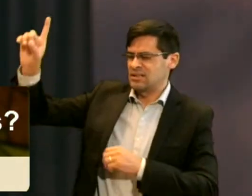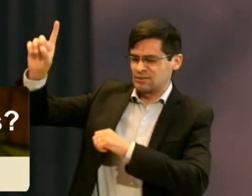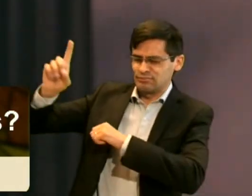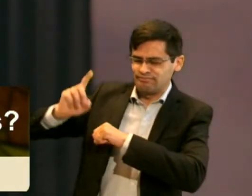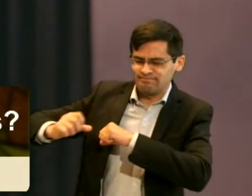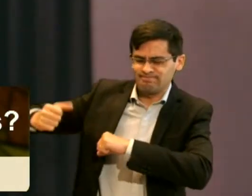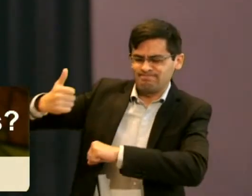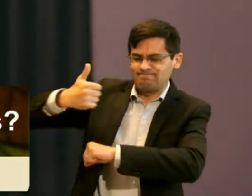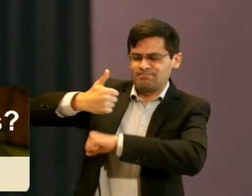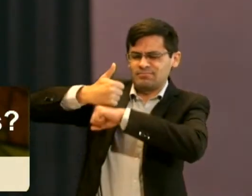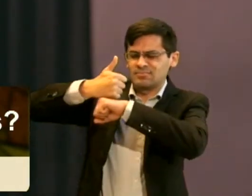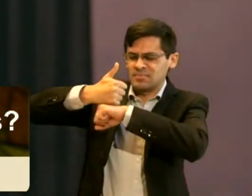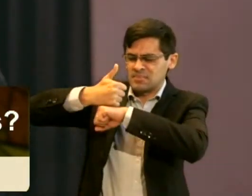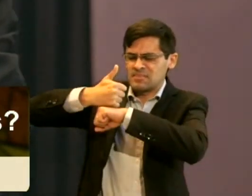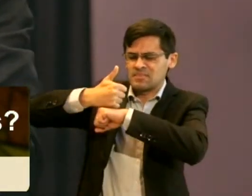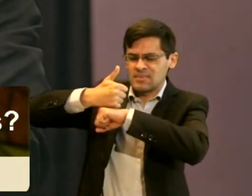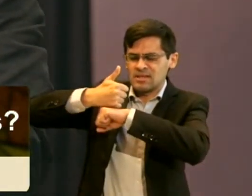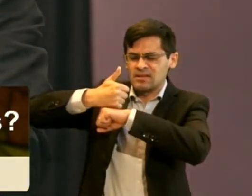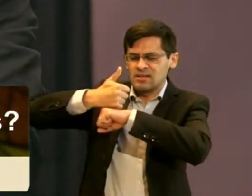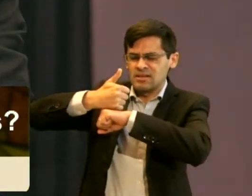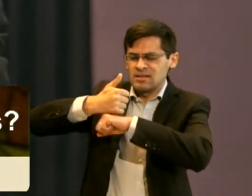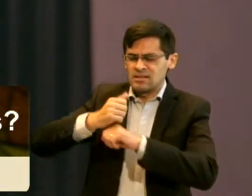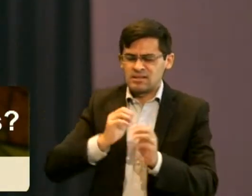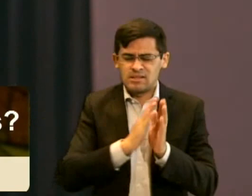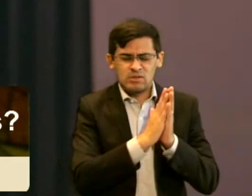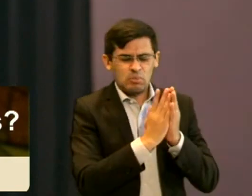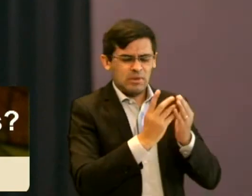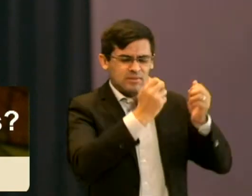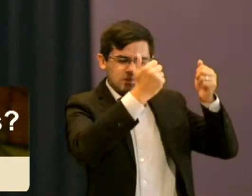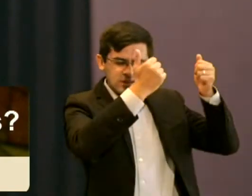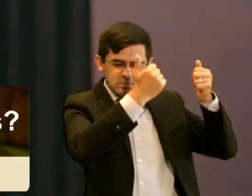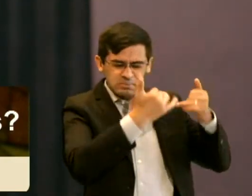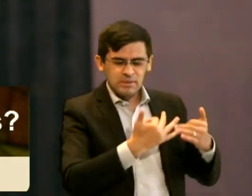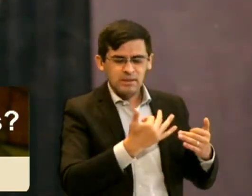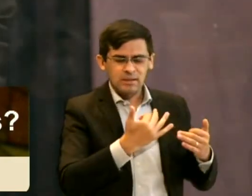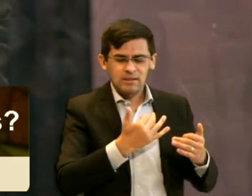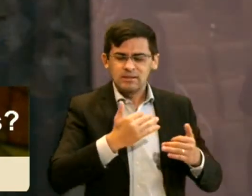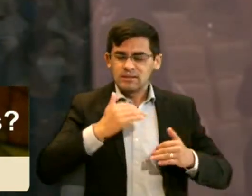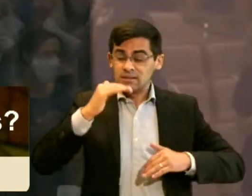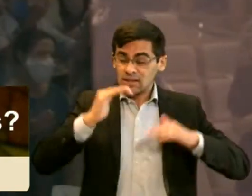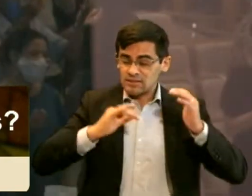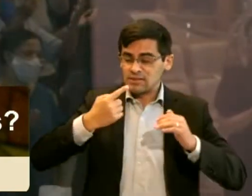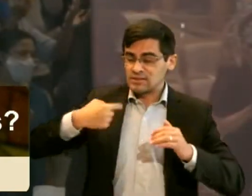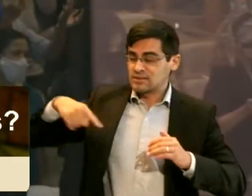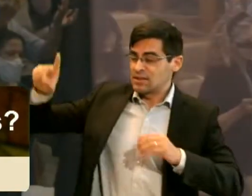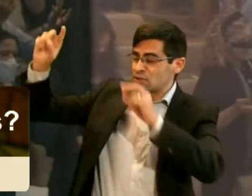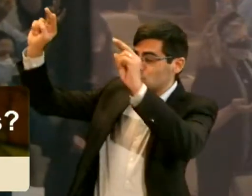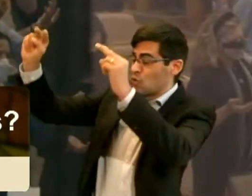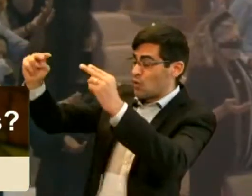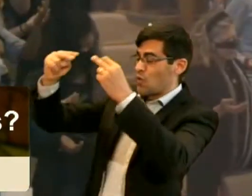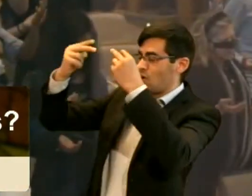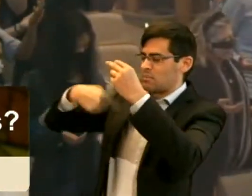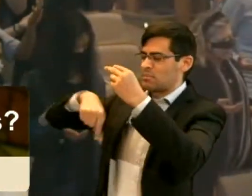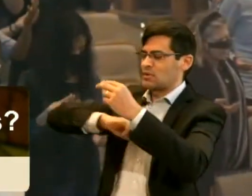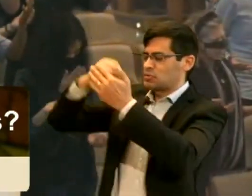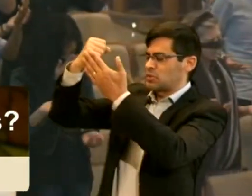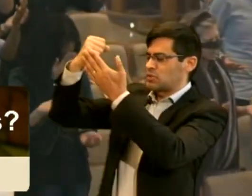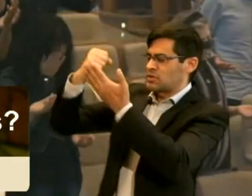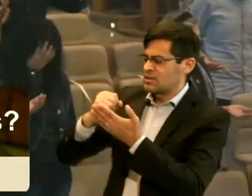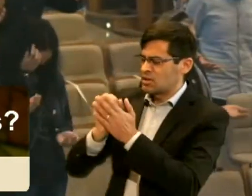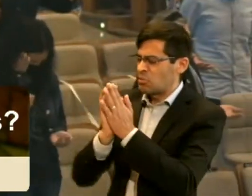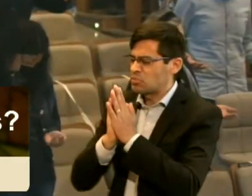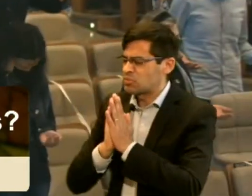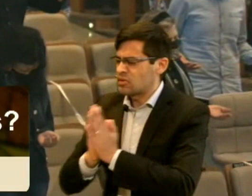soberano. E a Tua palavra diz que por vezes o Senhor se inclina para salvar. E eu quero pedir, nos